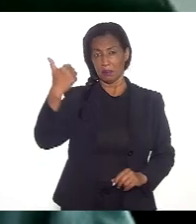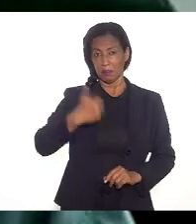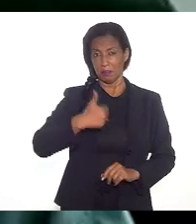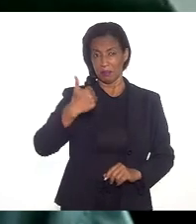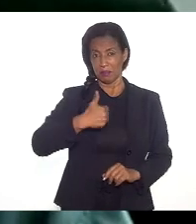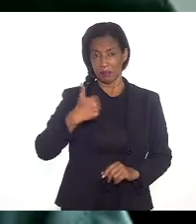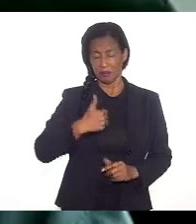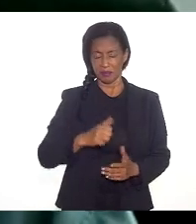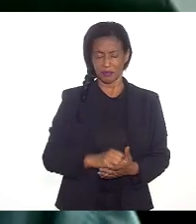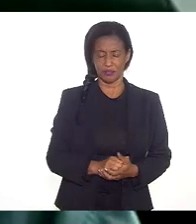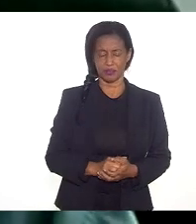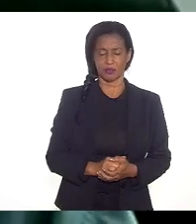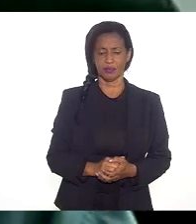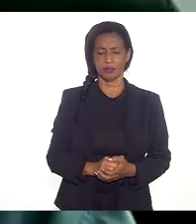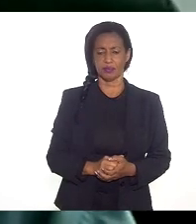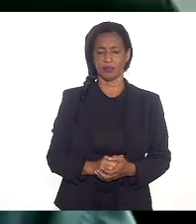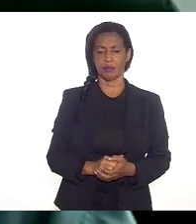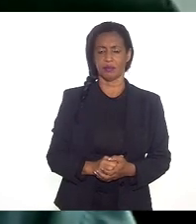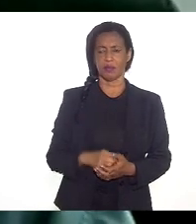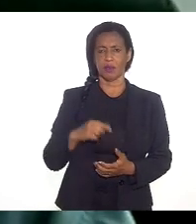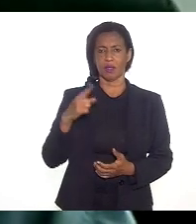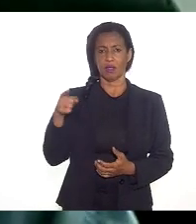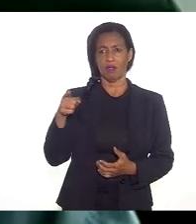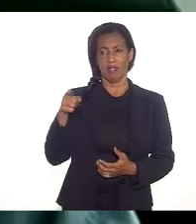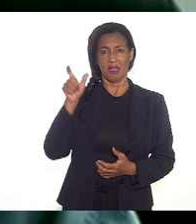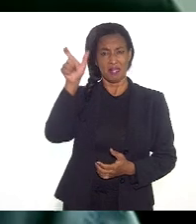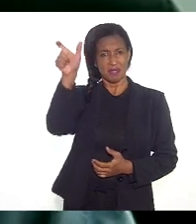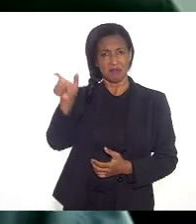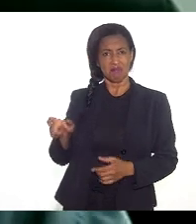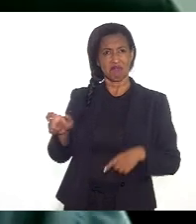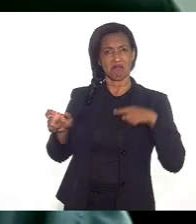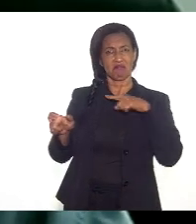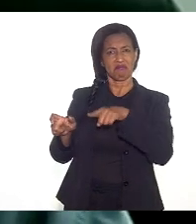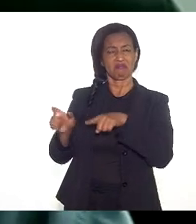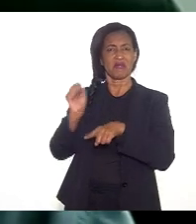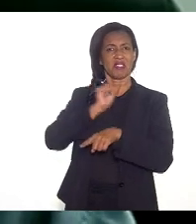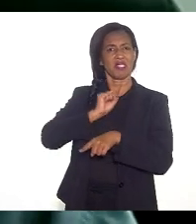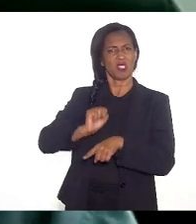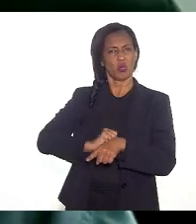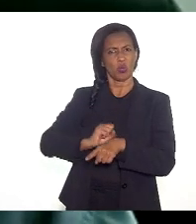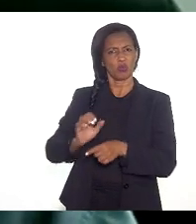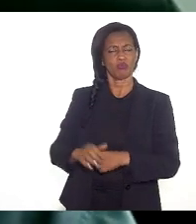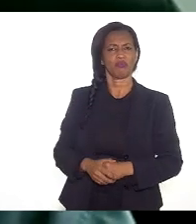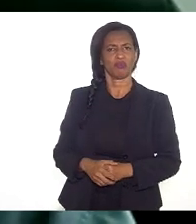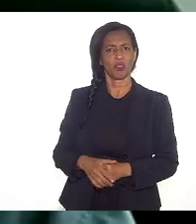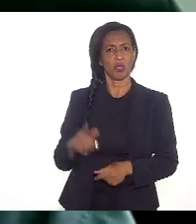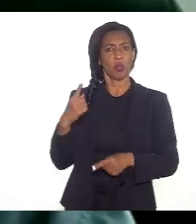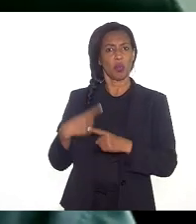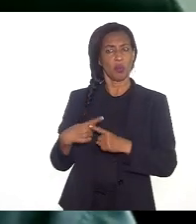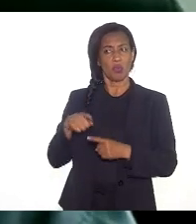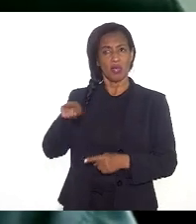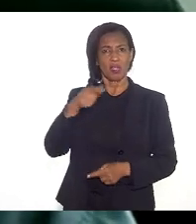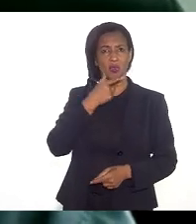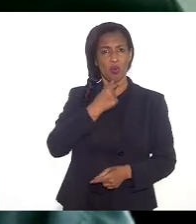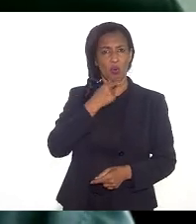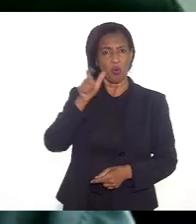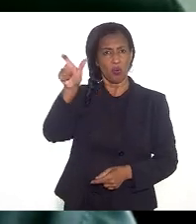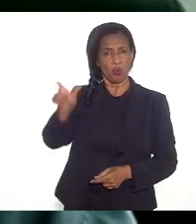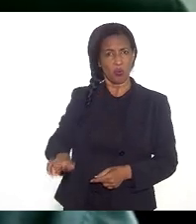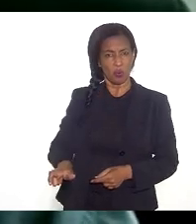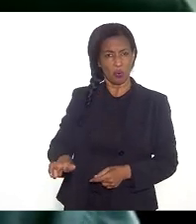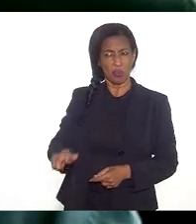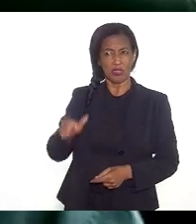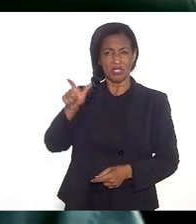repúdio a esse pretenso sacerdote, porque este homem, cheio